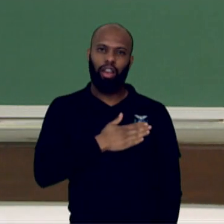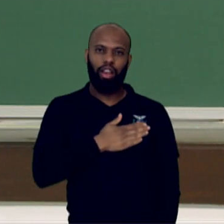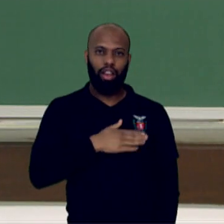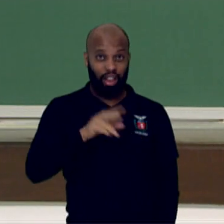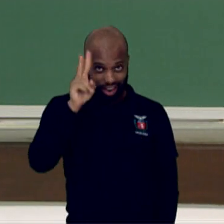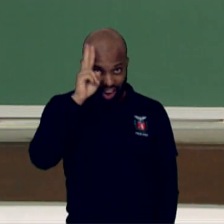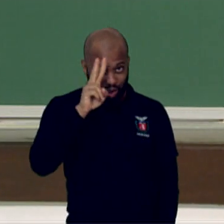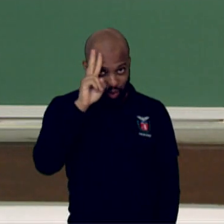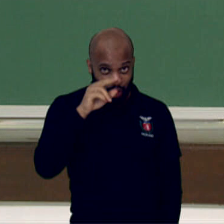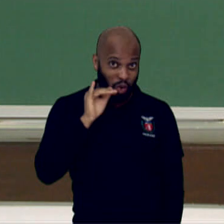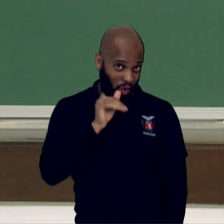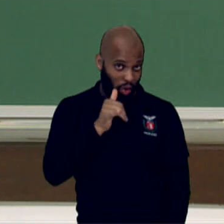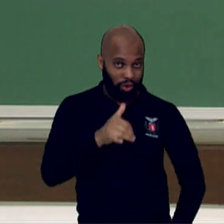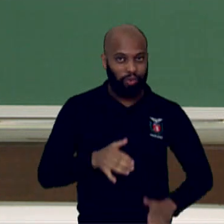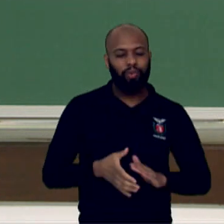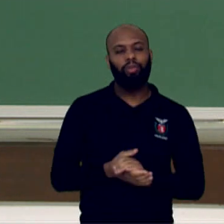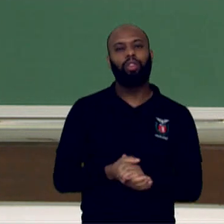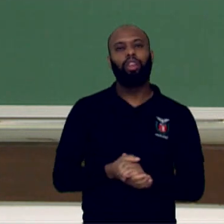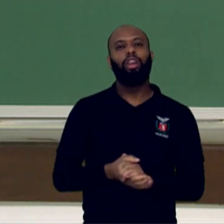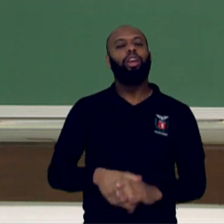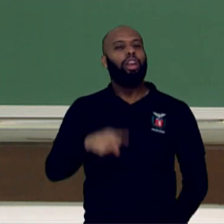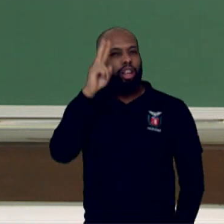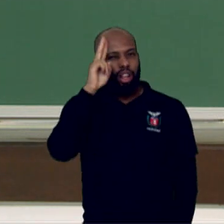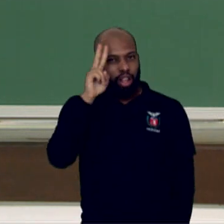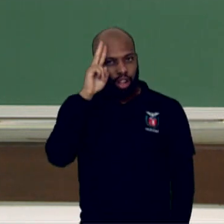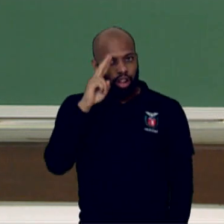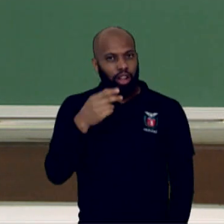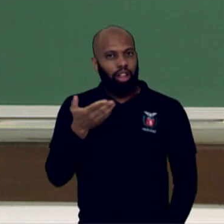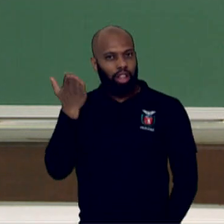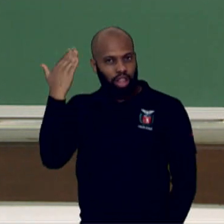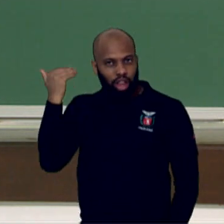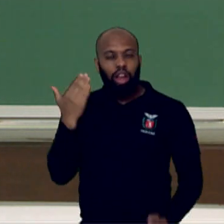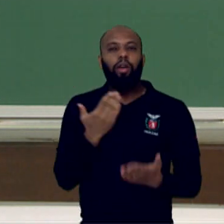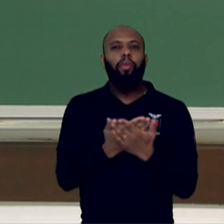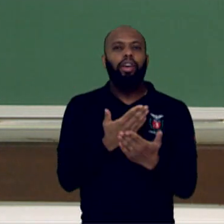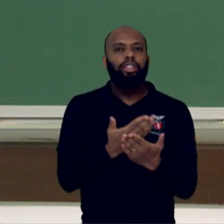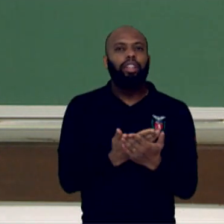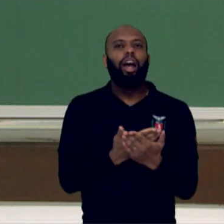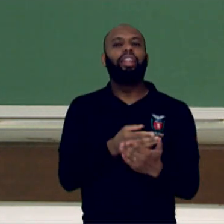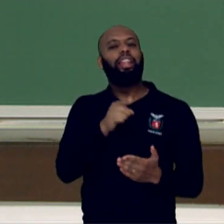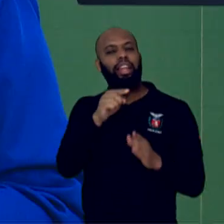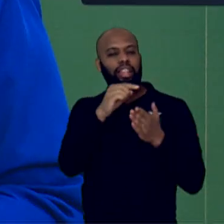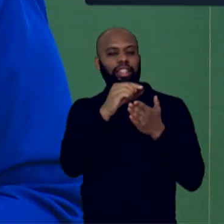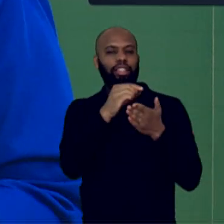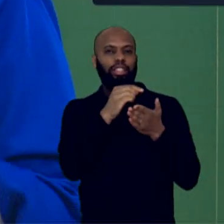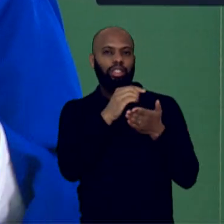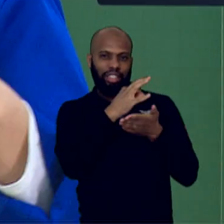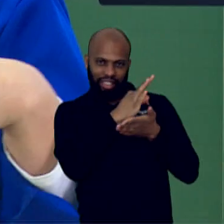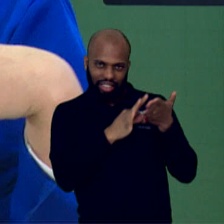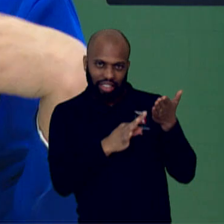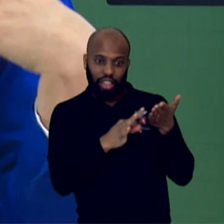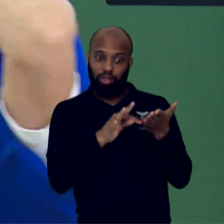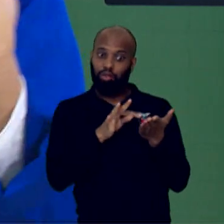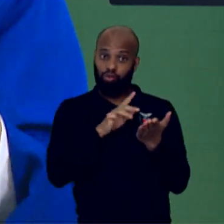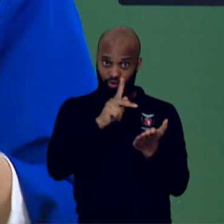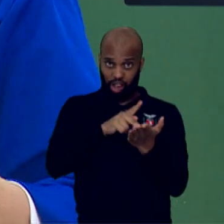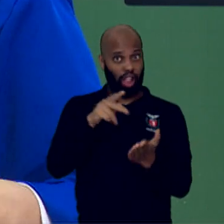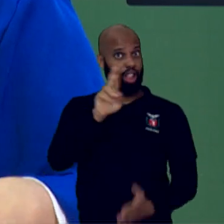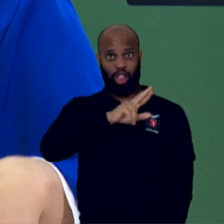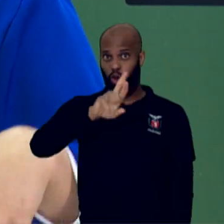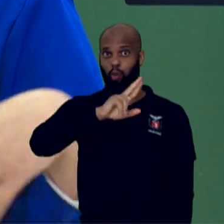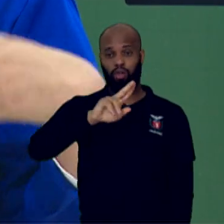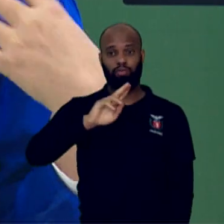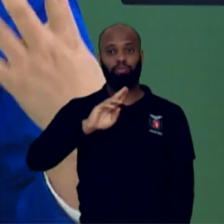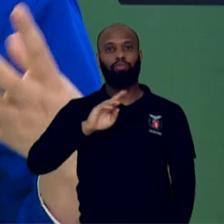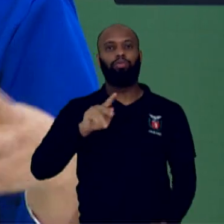relembraram o conto? Lembram que na aula passada nós falamos que esse conto é um texto ficcional, mas que ele traz